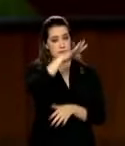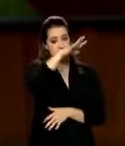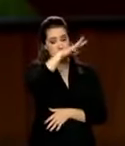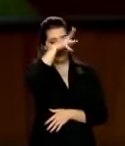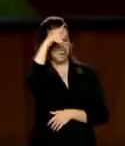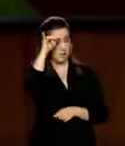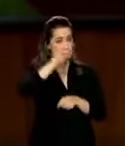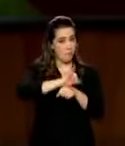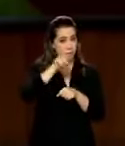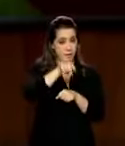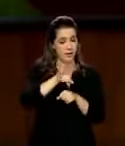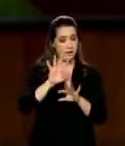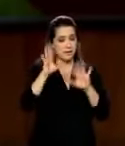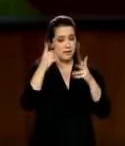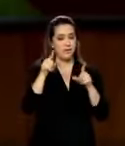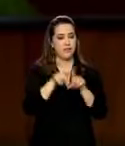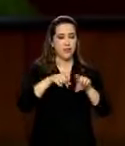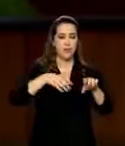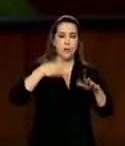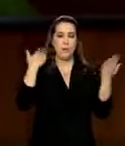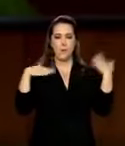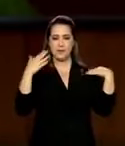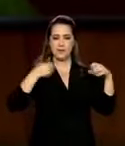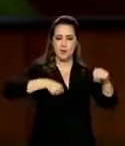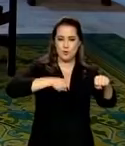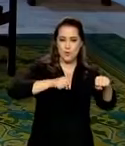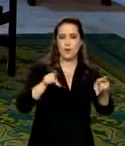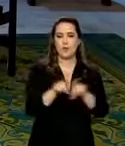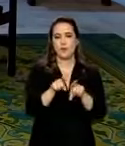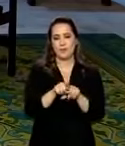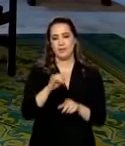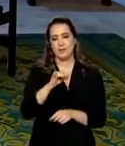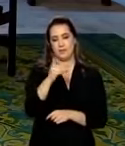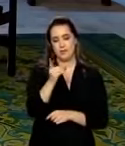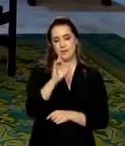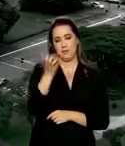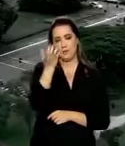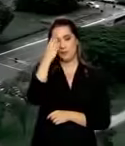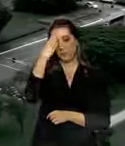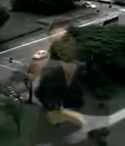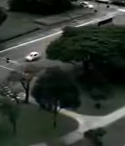esses eventos e para um passeio de motocicleta, se Deus quiser. Muito obrigada, presidente. Obrigado.